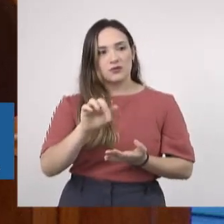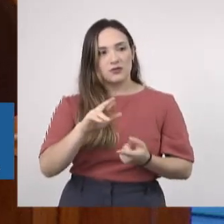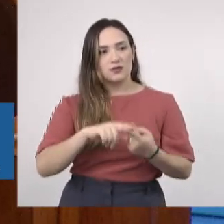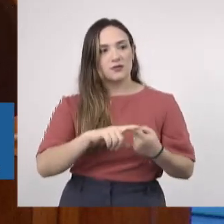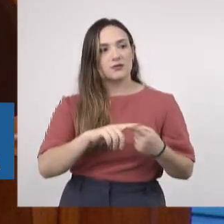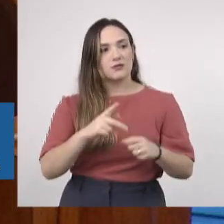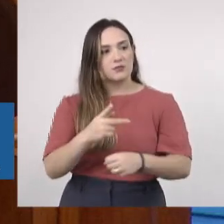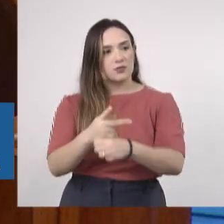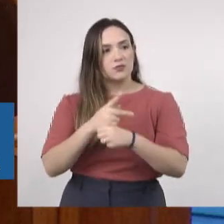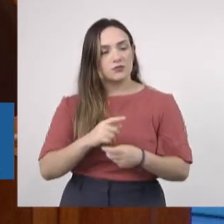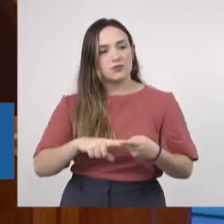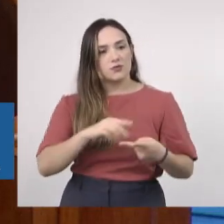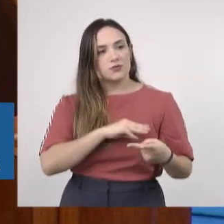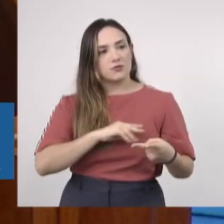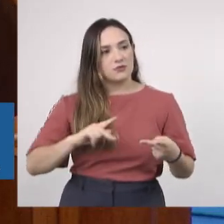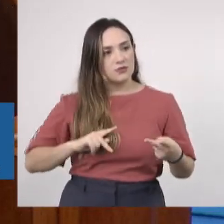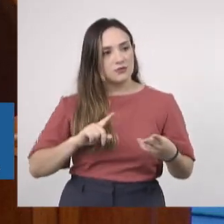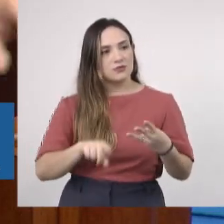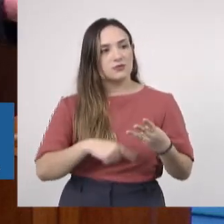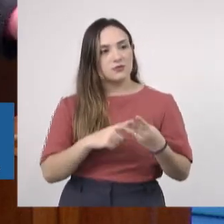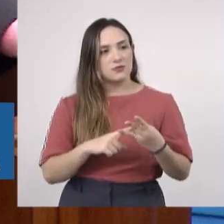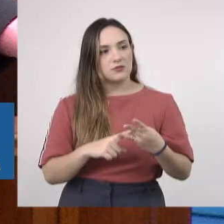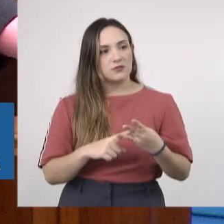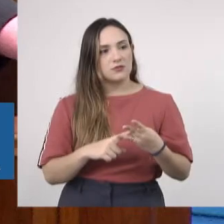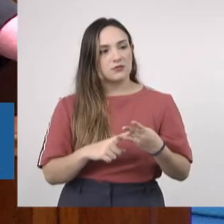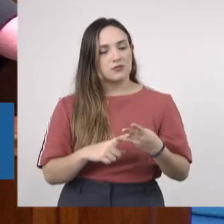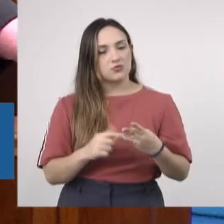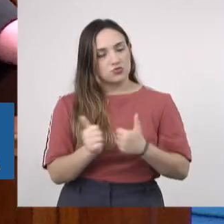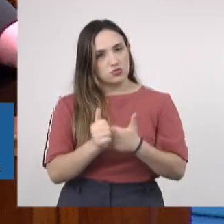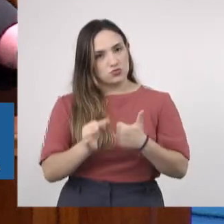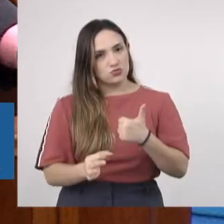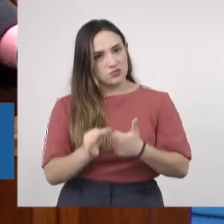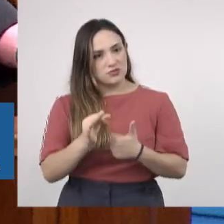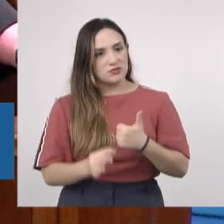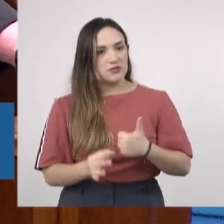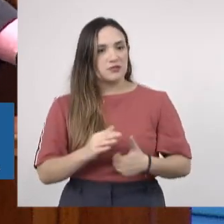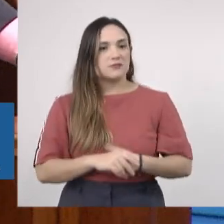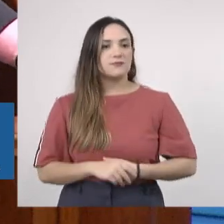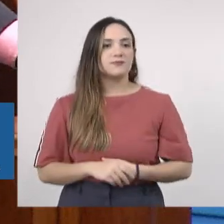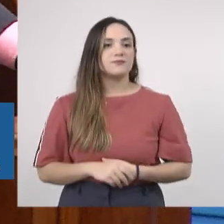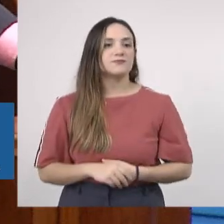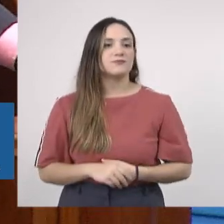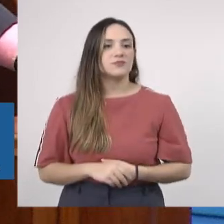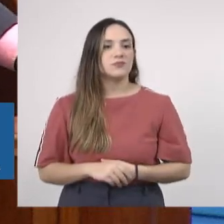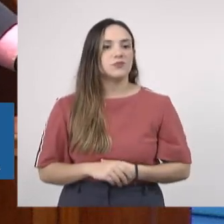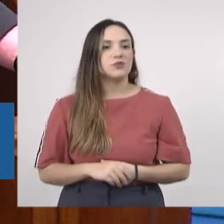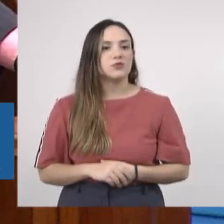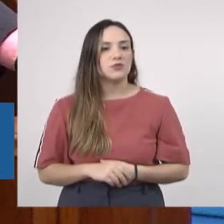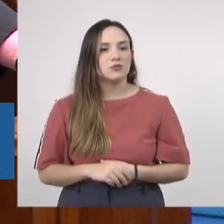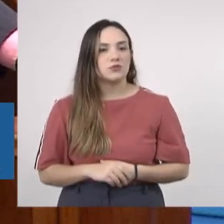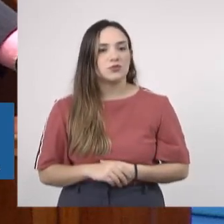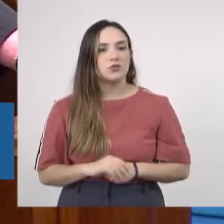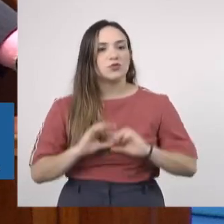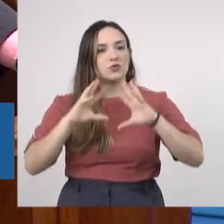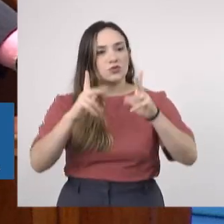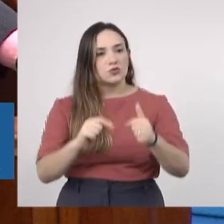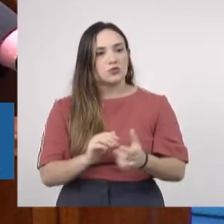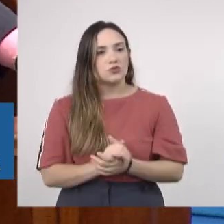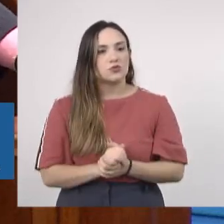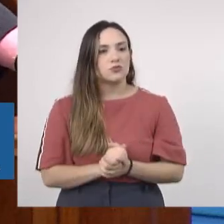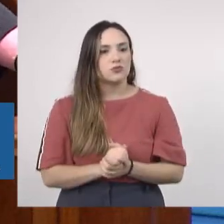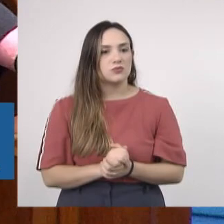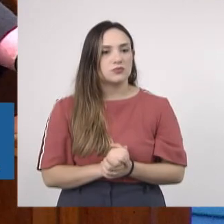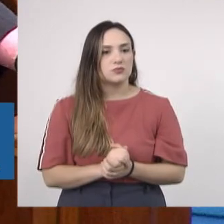Ministério Público, né, como promotoria, Poder Judiciário. Todos esses voltados para funcionar plenamente pela defesa do direito de